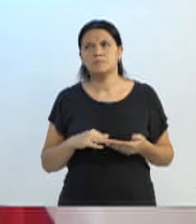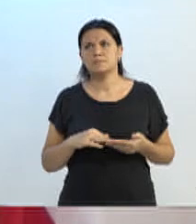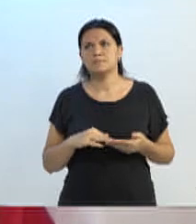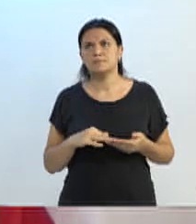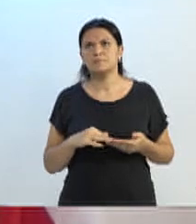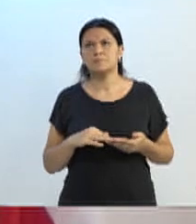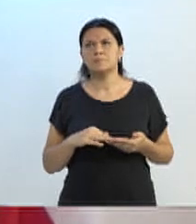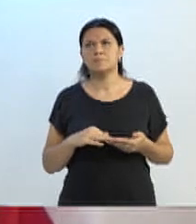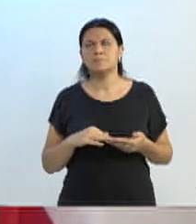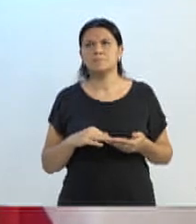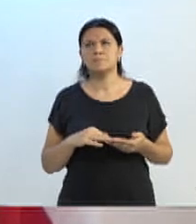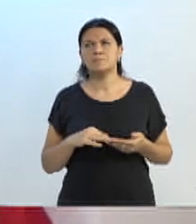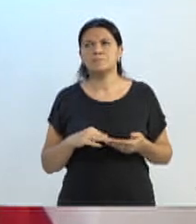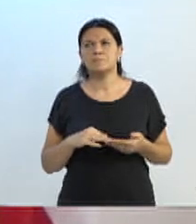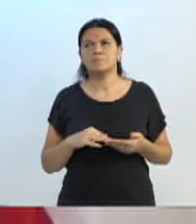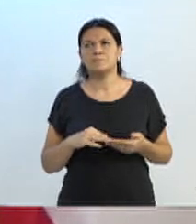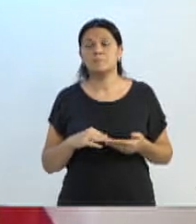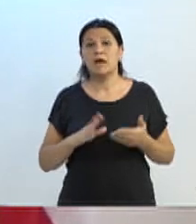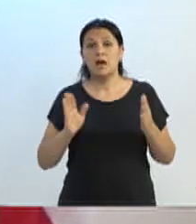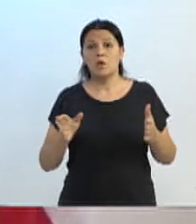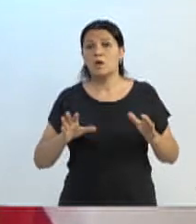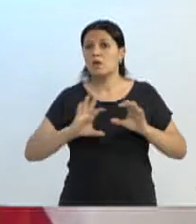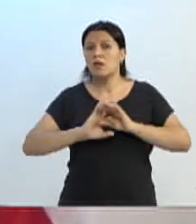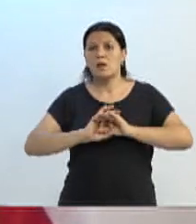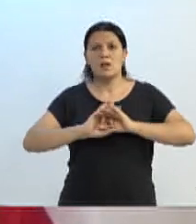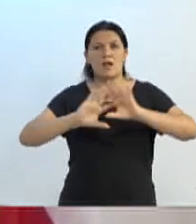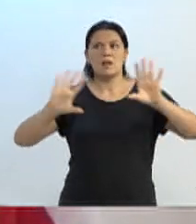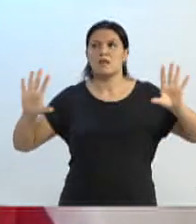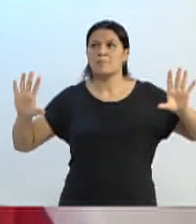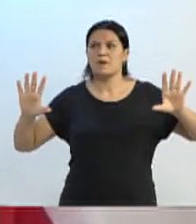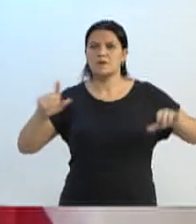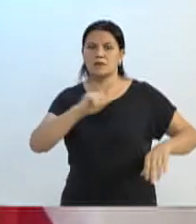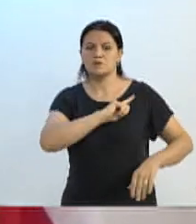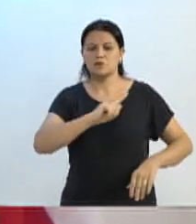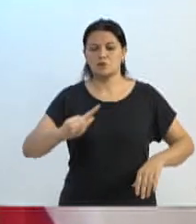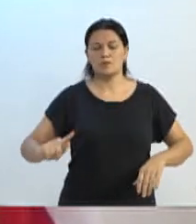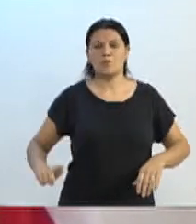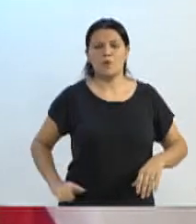a liberdade aos governos, foi dado a liberdade